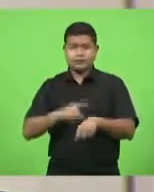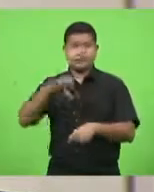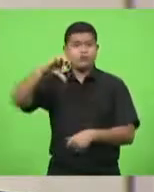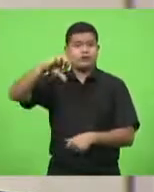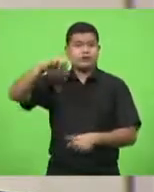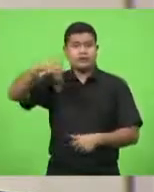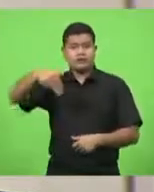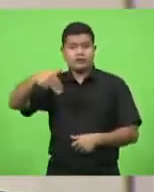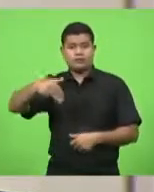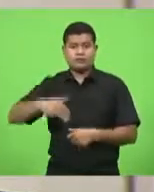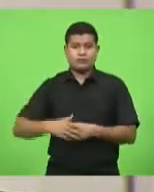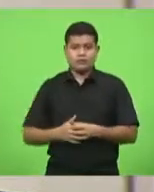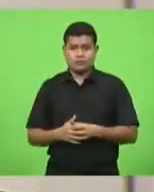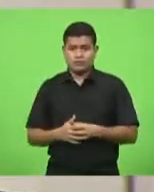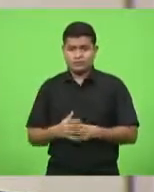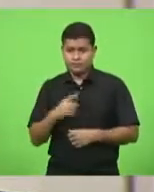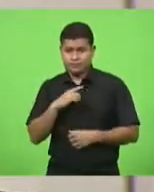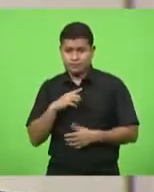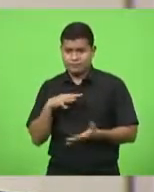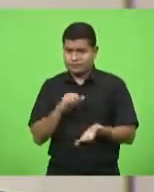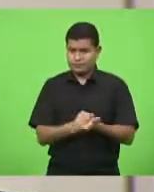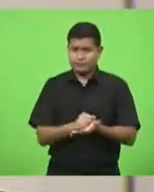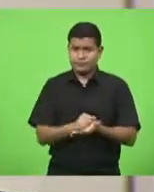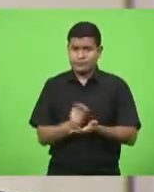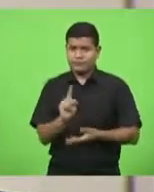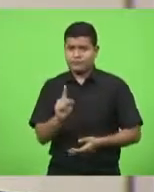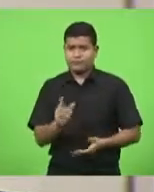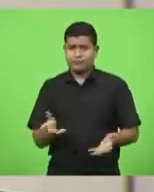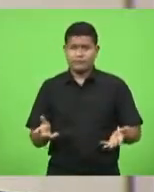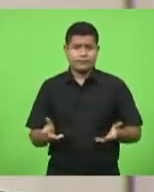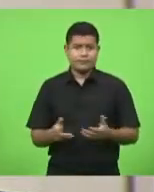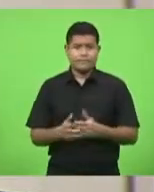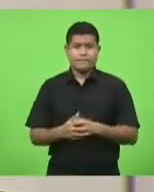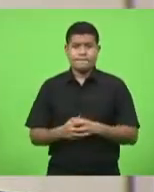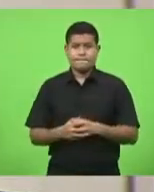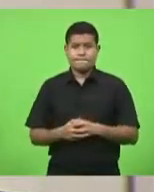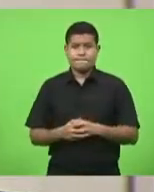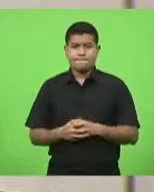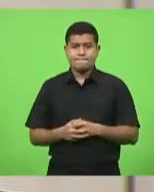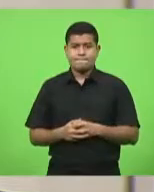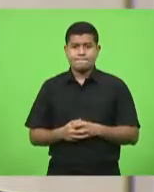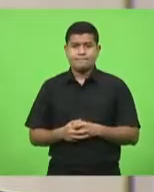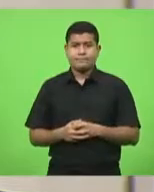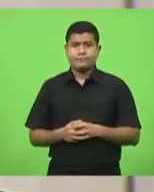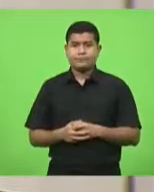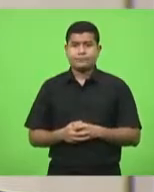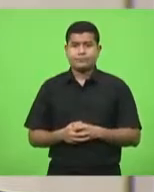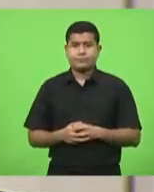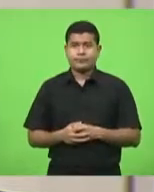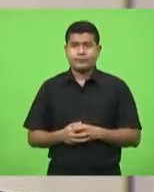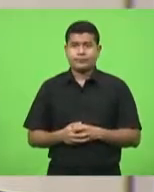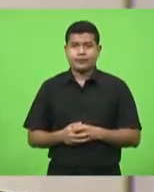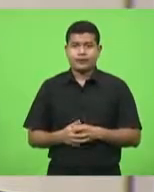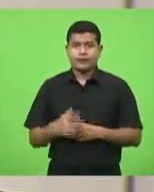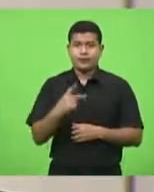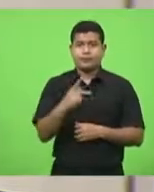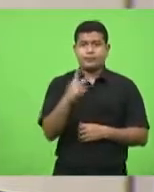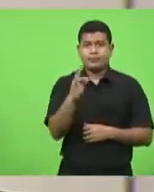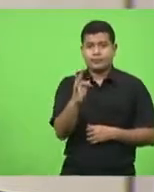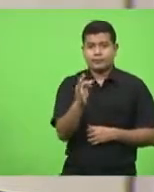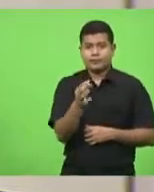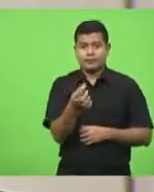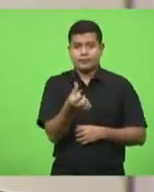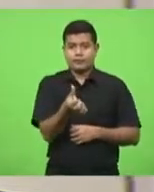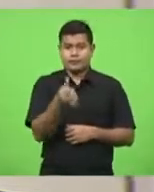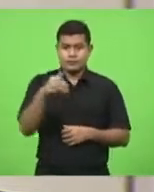Alguém? Por gentileza. PT,